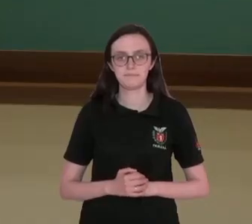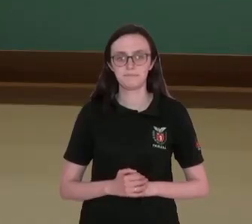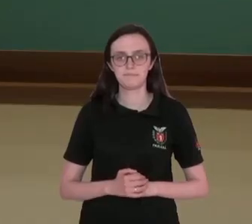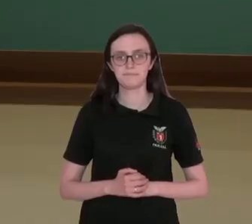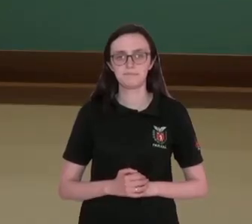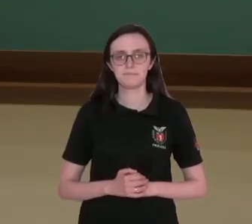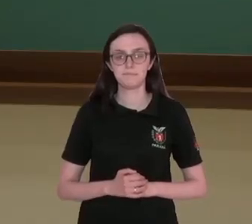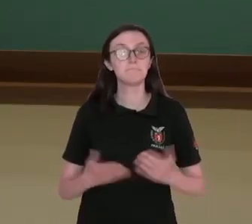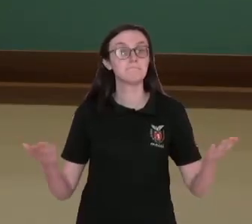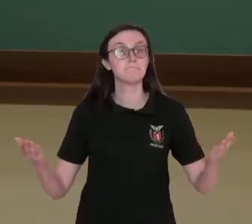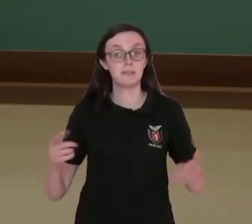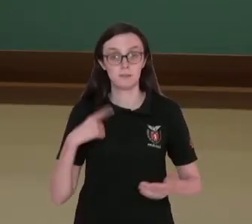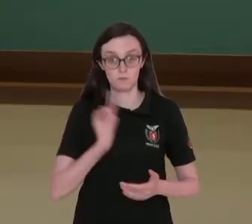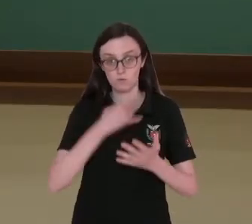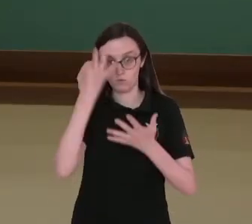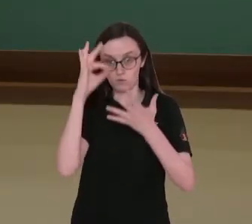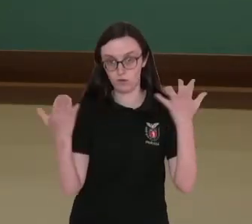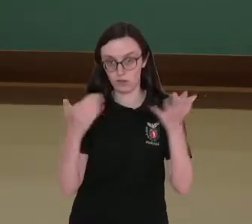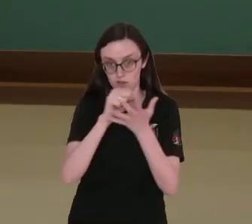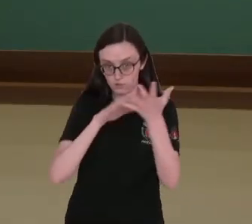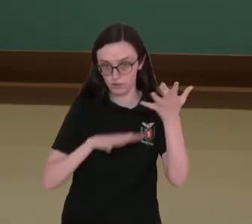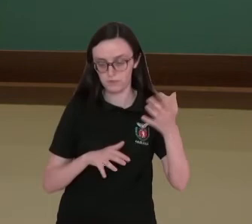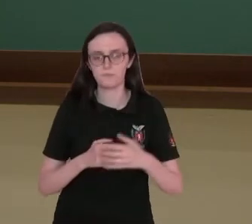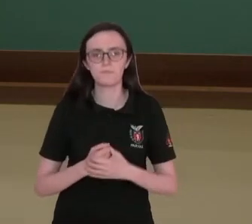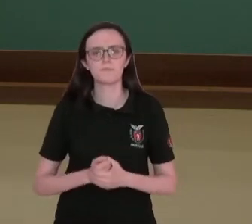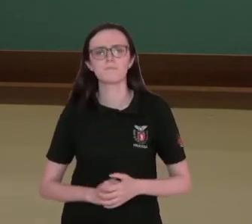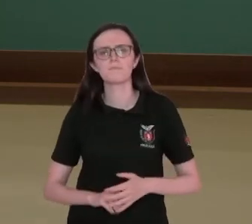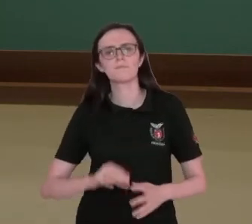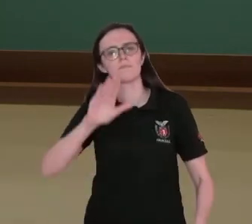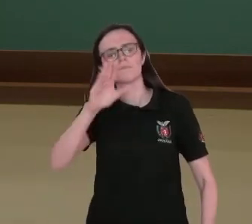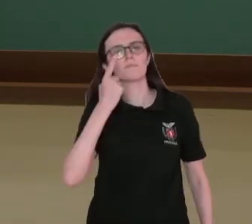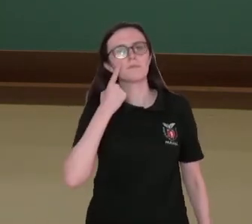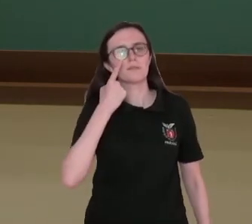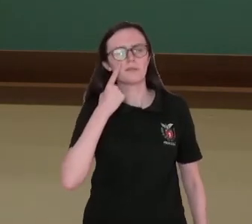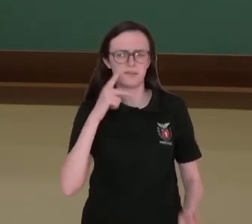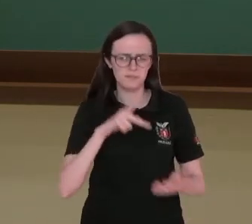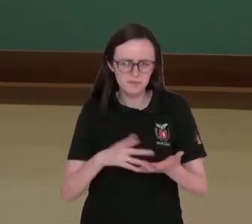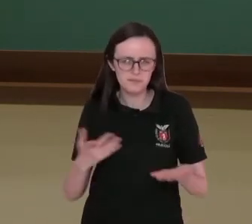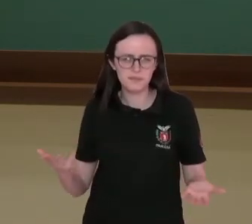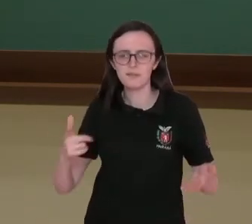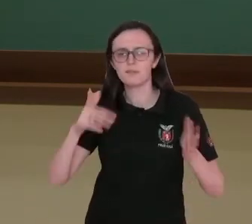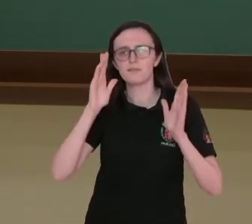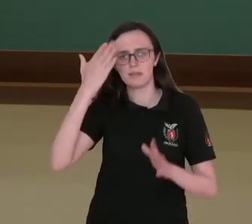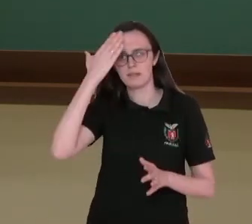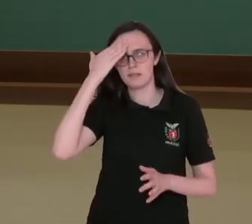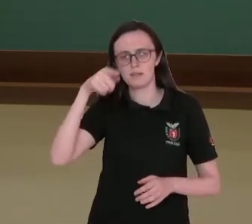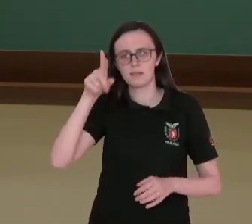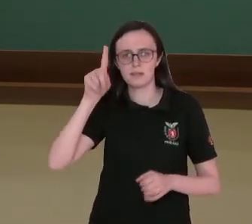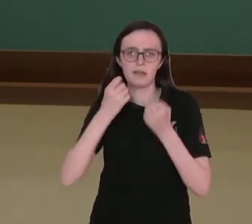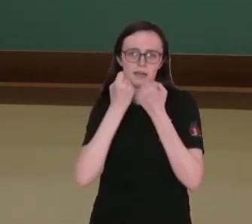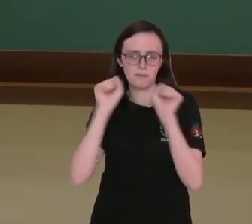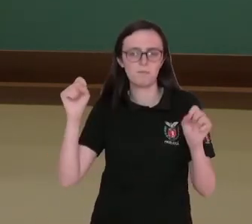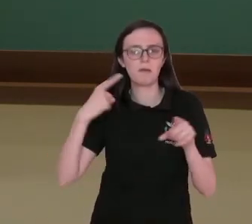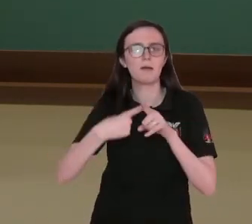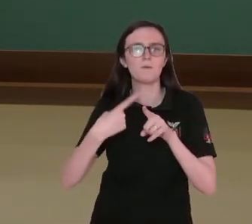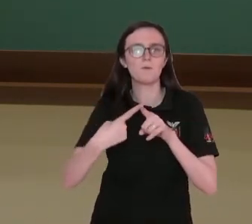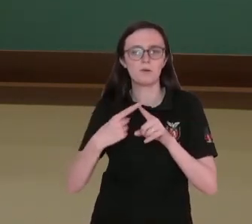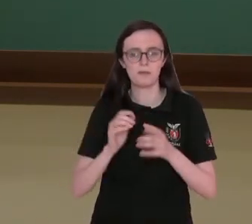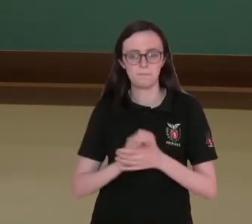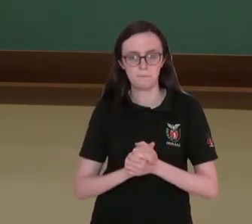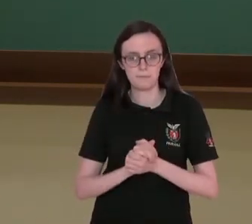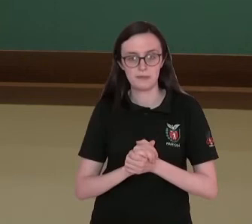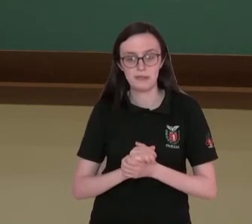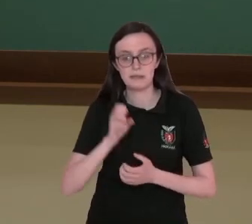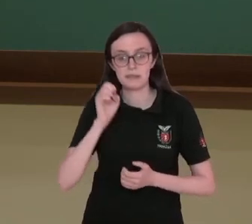Então, pessoal, vamos fazer a correção dessa atividade? Galera, na boa, você sabe que isso é impossível, né? Porque para